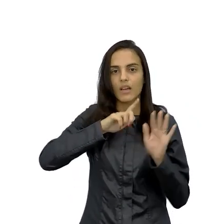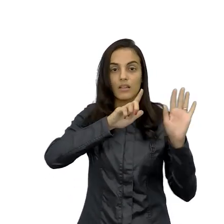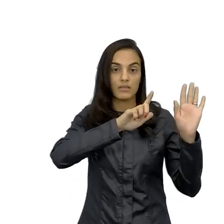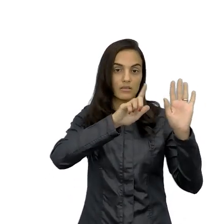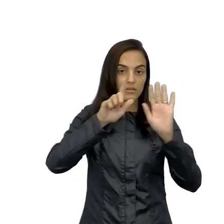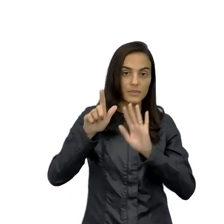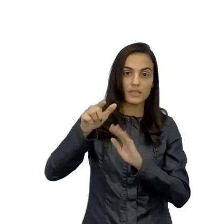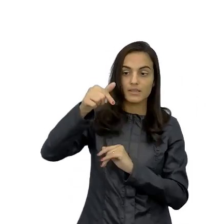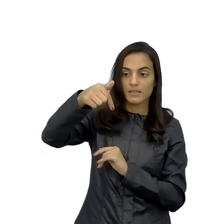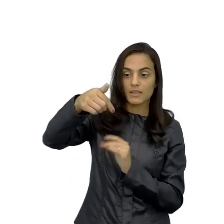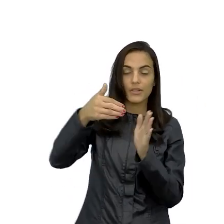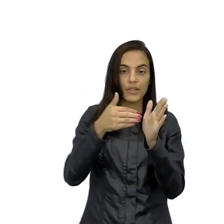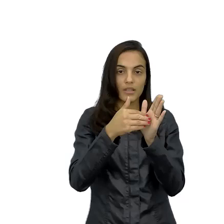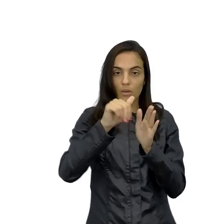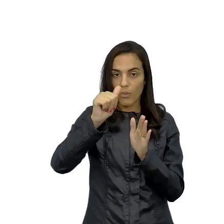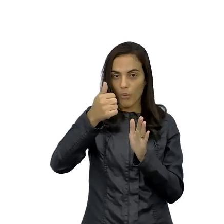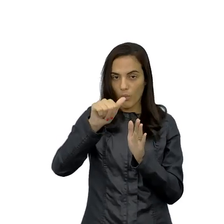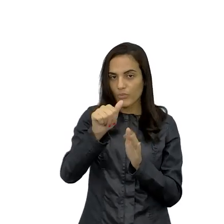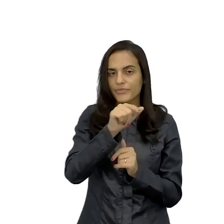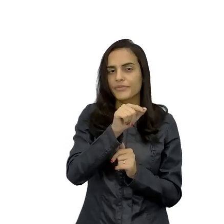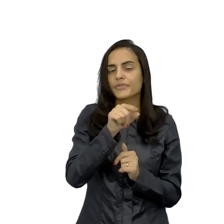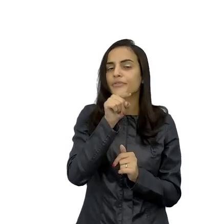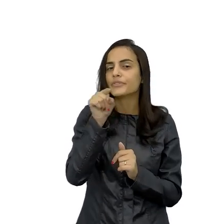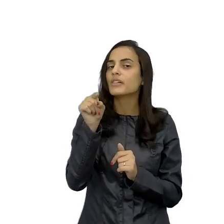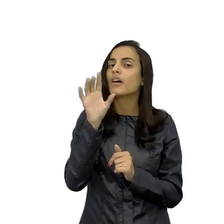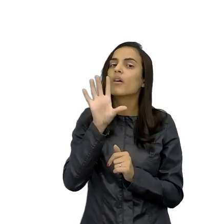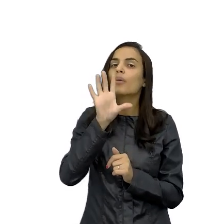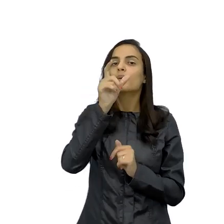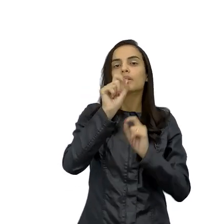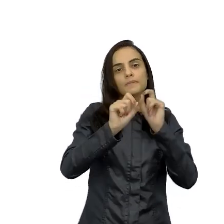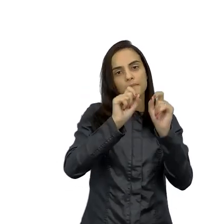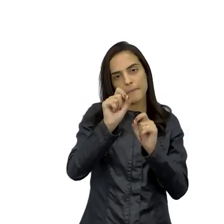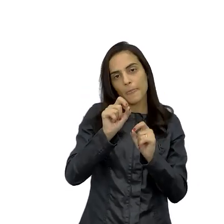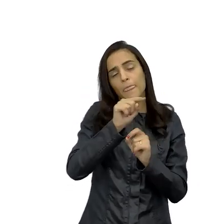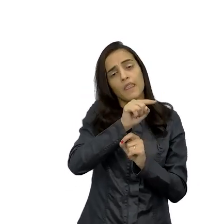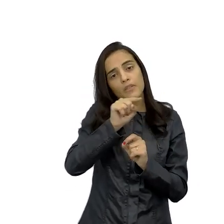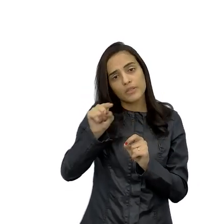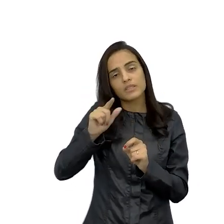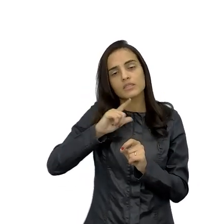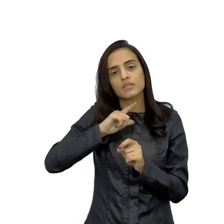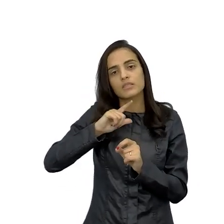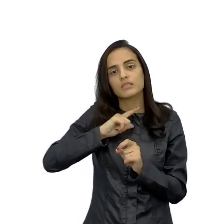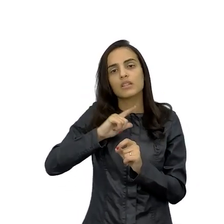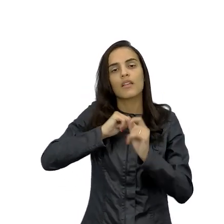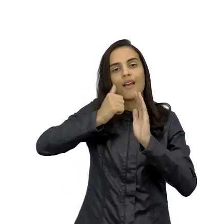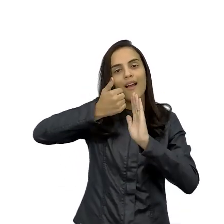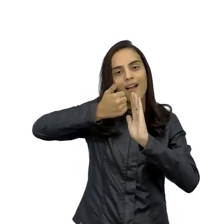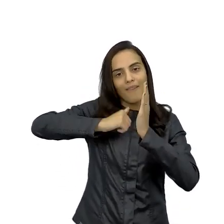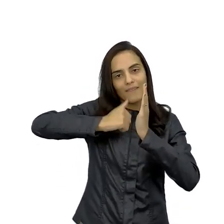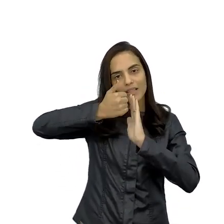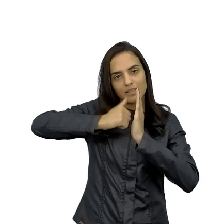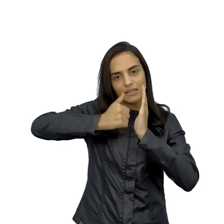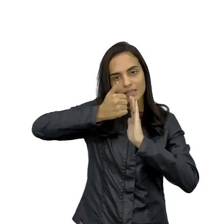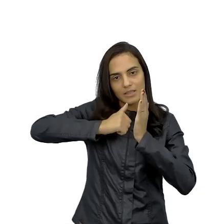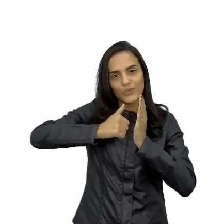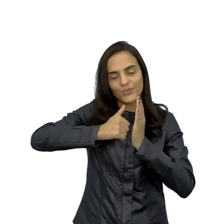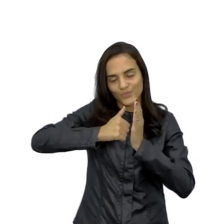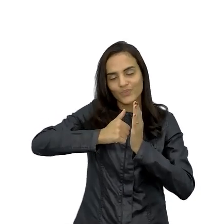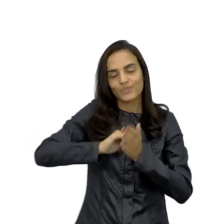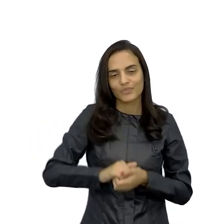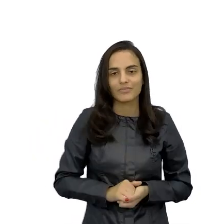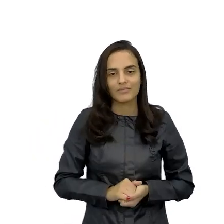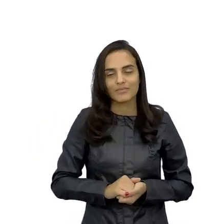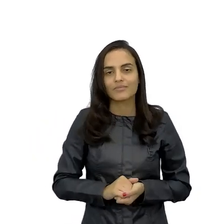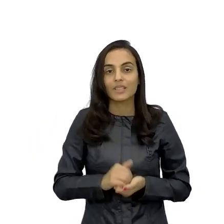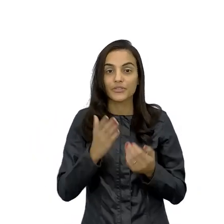de 7 até 11, o que vai acontecer? Vocês vão ter a aplicação da avaliação